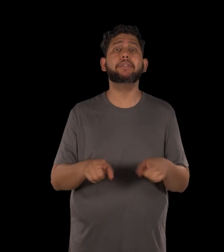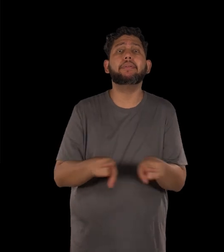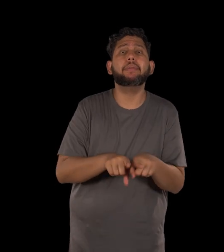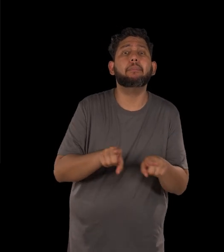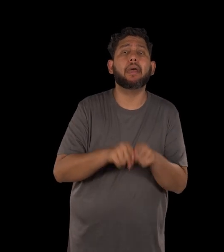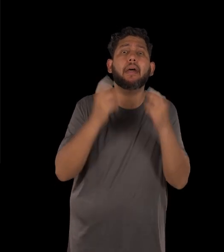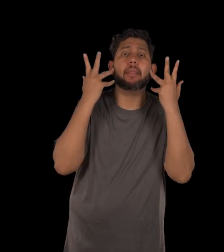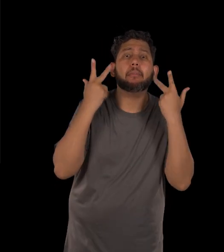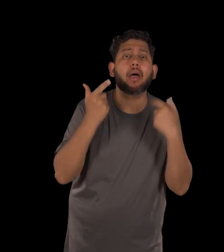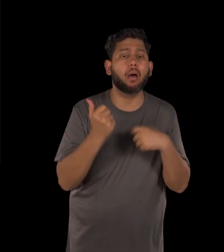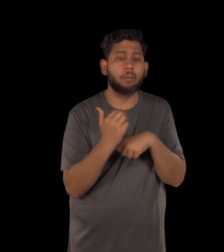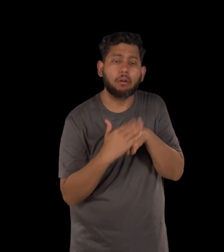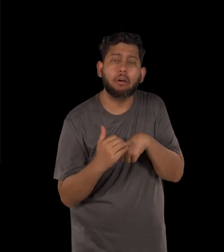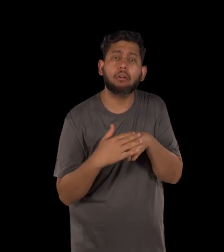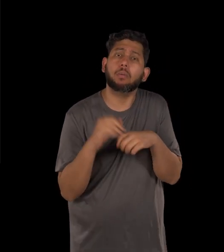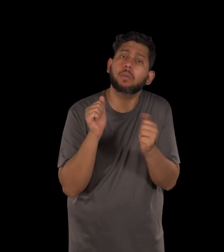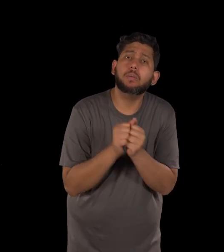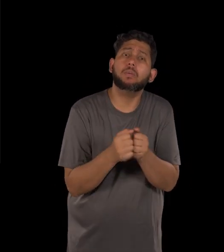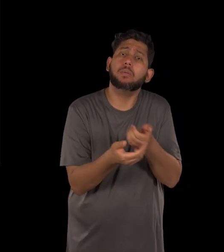animais domésticos.